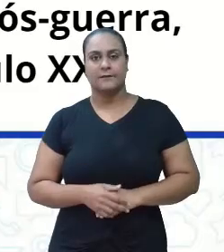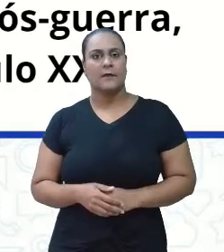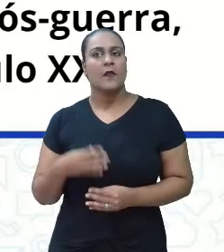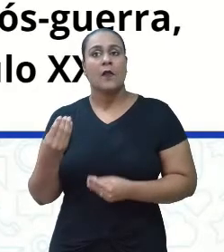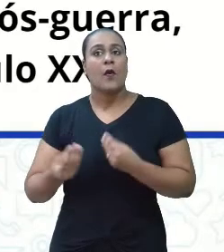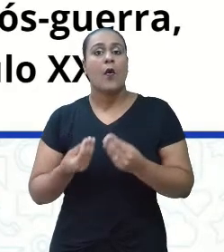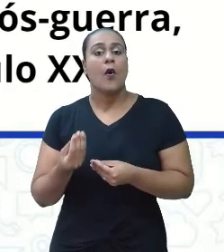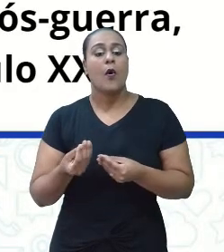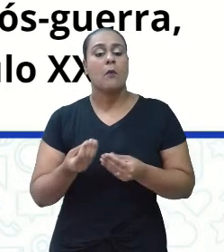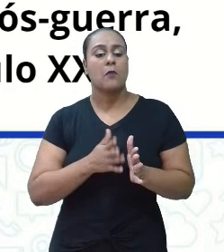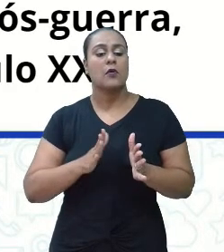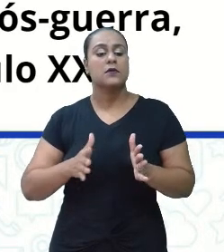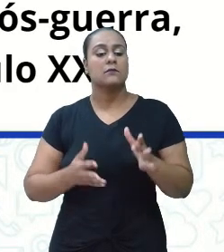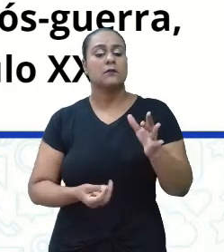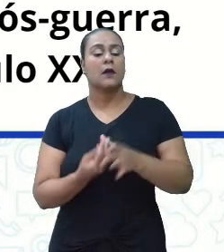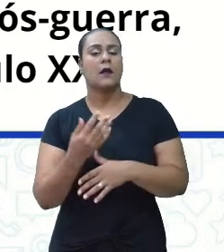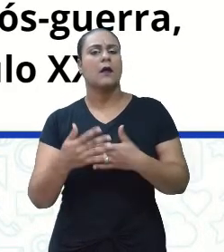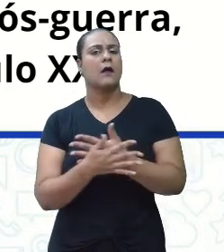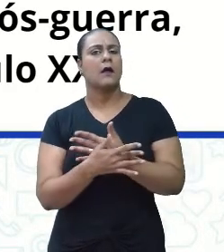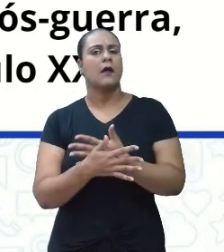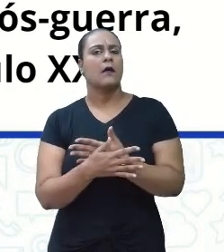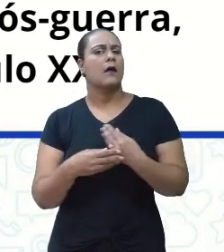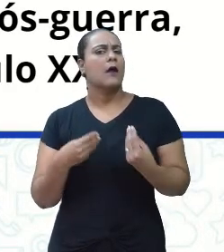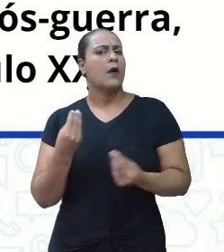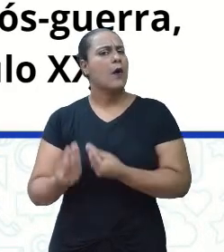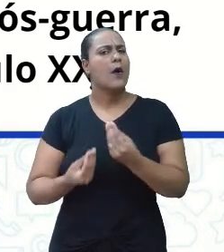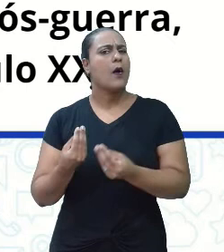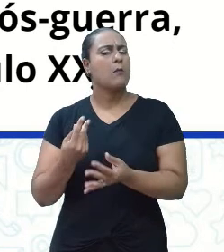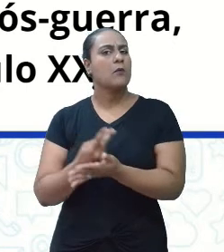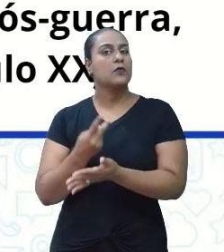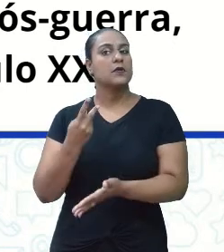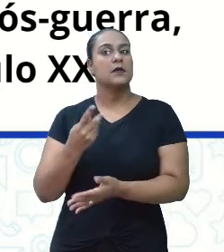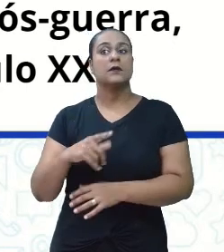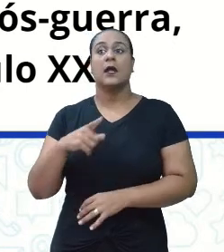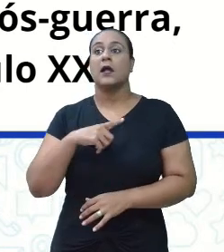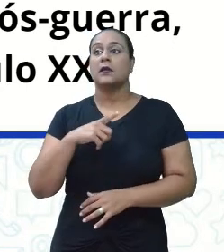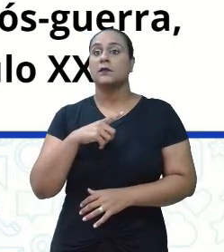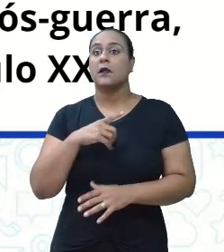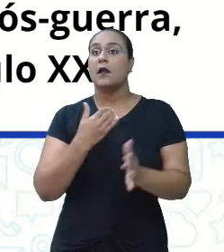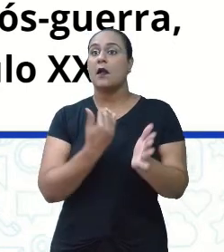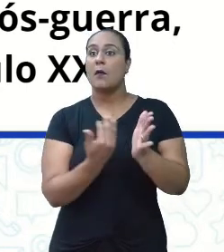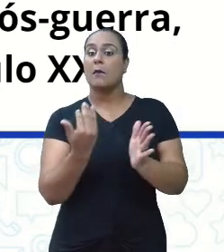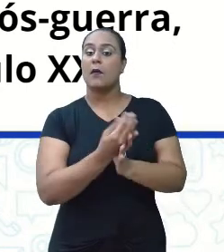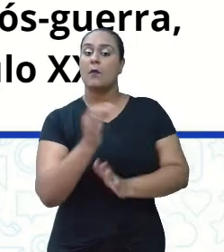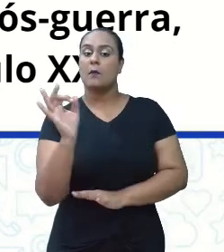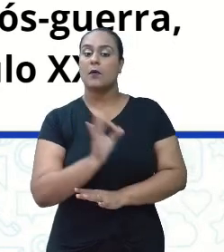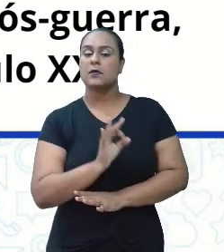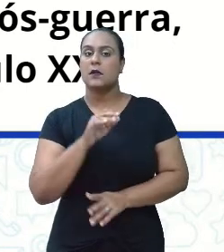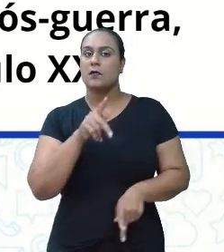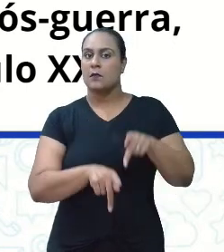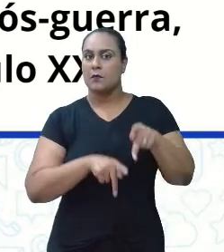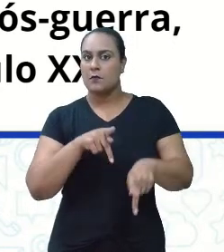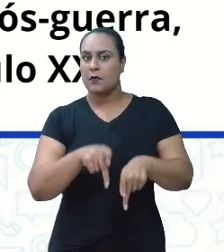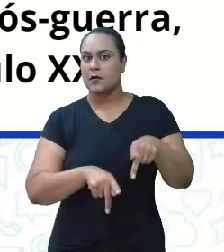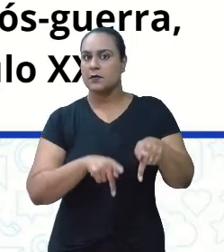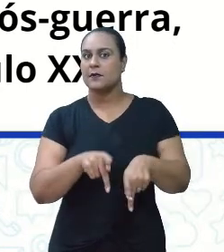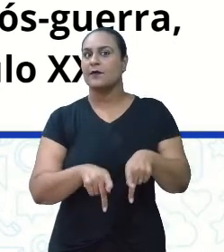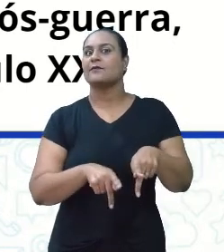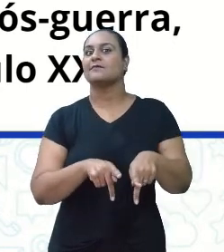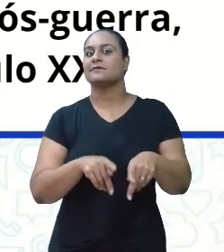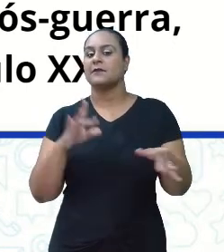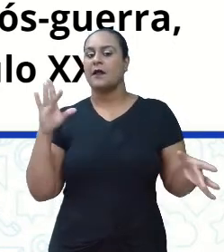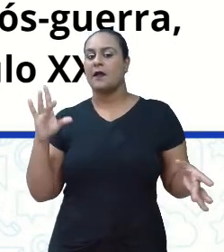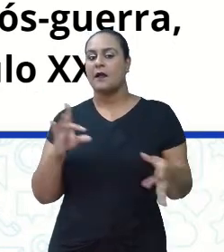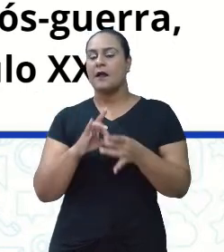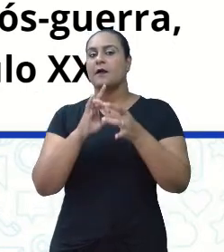dá o processo de urbanização, ó. Como é que ocorre a urbanização? Quando há um aumento da porcentagem da população urbana que está